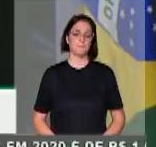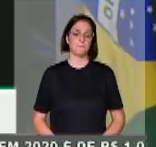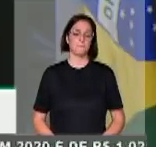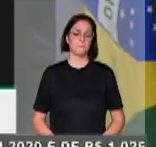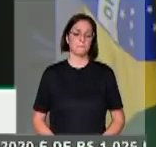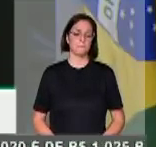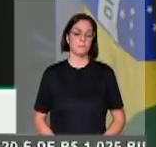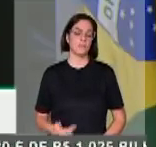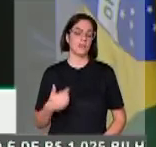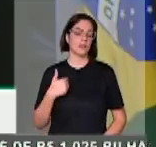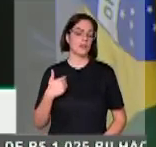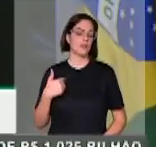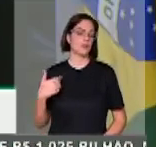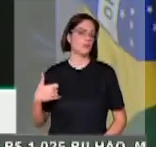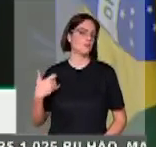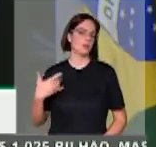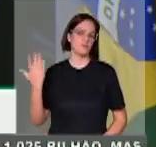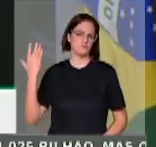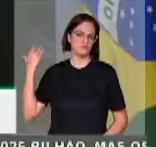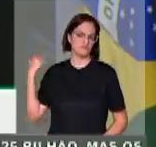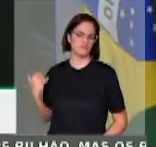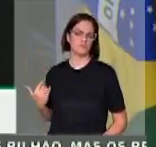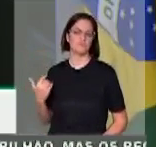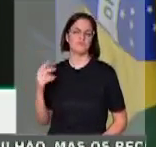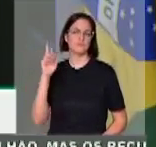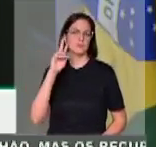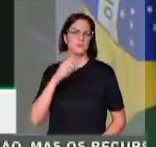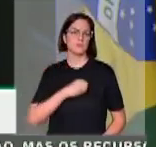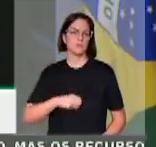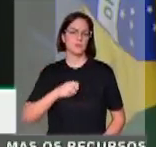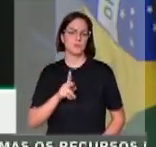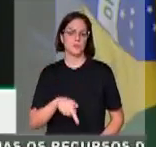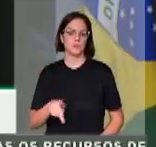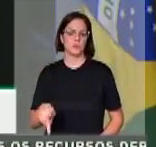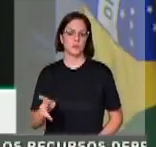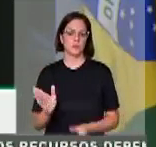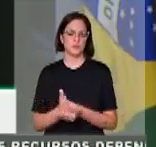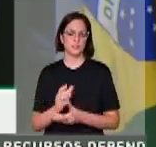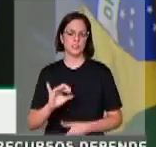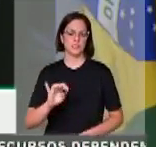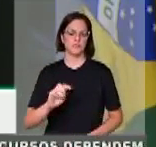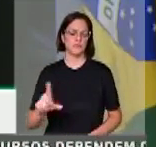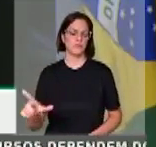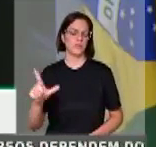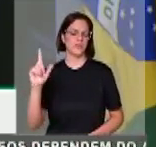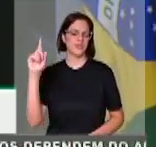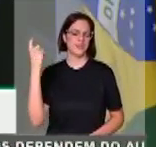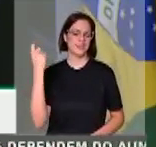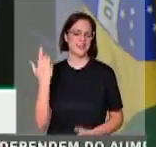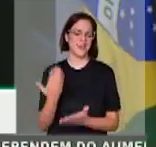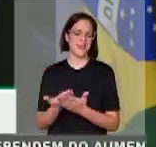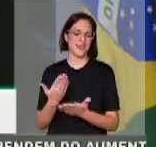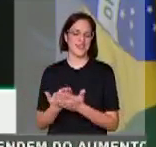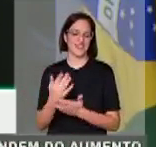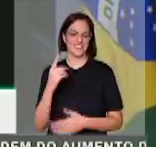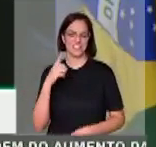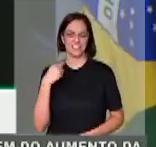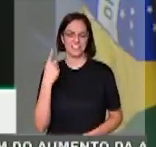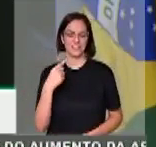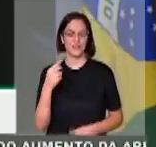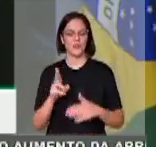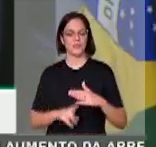e aprendi sobretudo com o saudoso professor do processo civil da antiga Faculdade Nacional de Direito, da antiga Universidade do